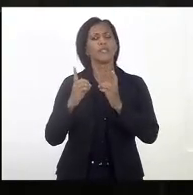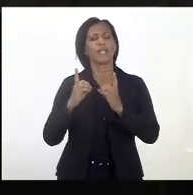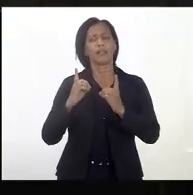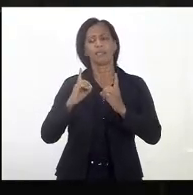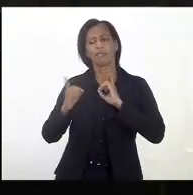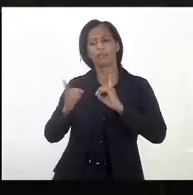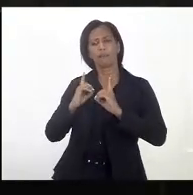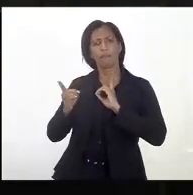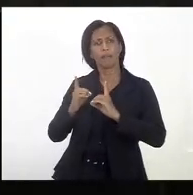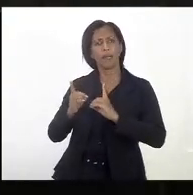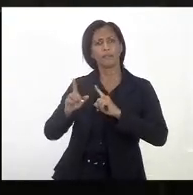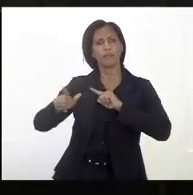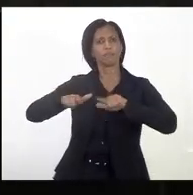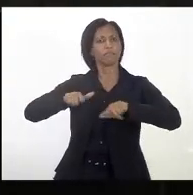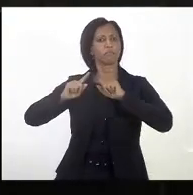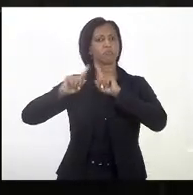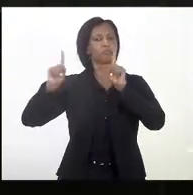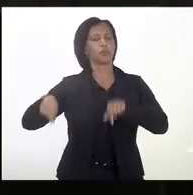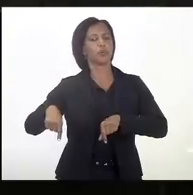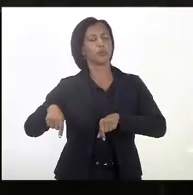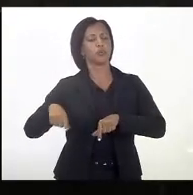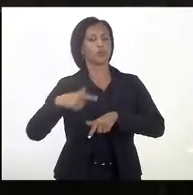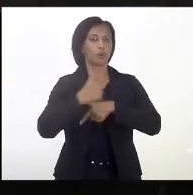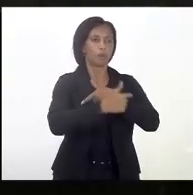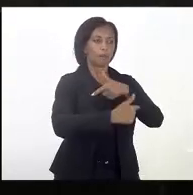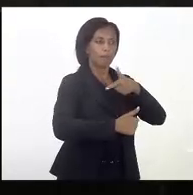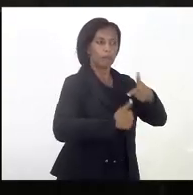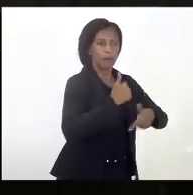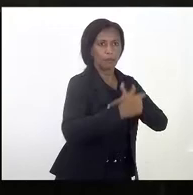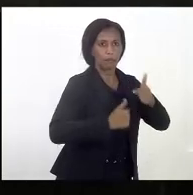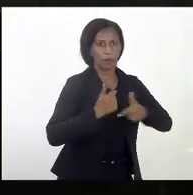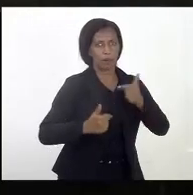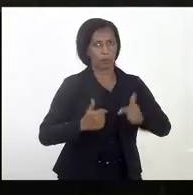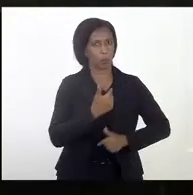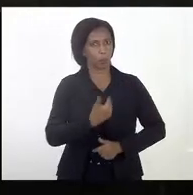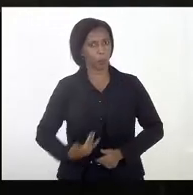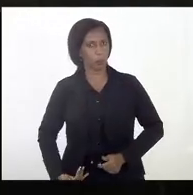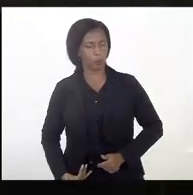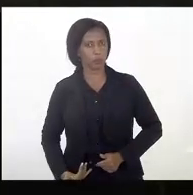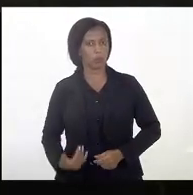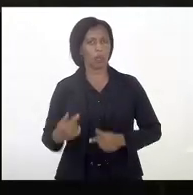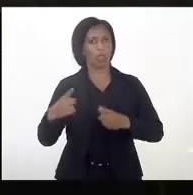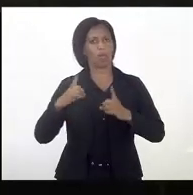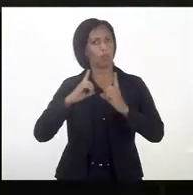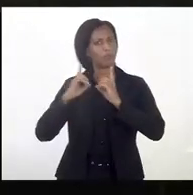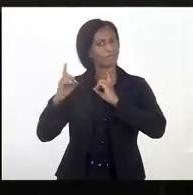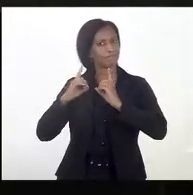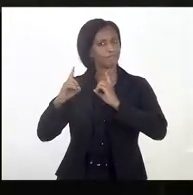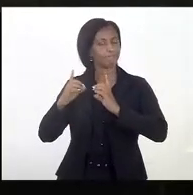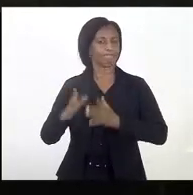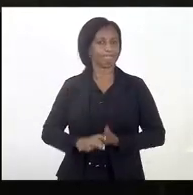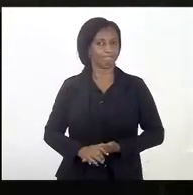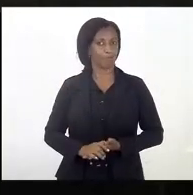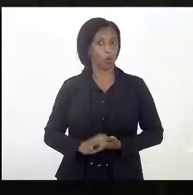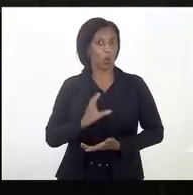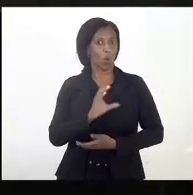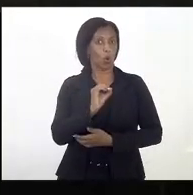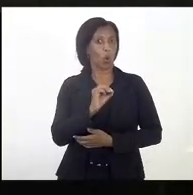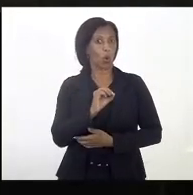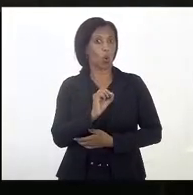sobre serviço público sobre servidores públicos é uma discussão meramente corporativa